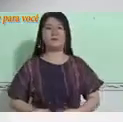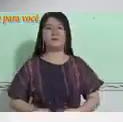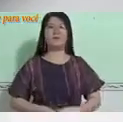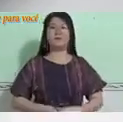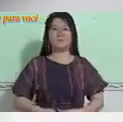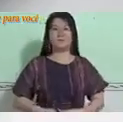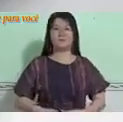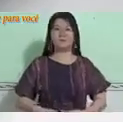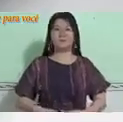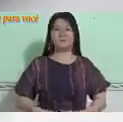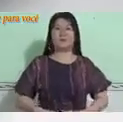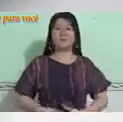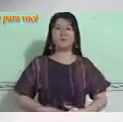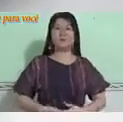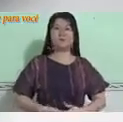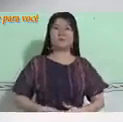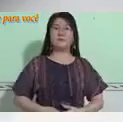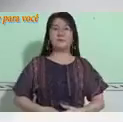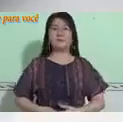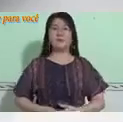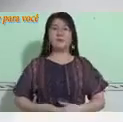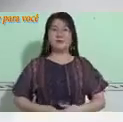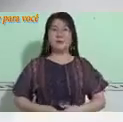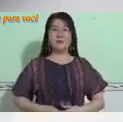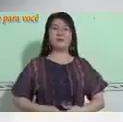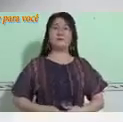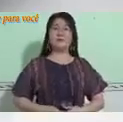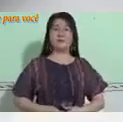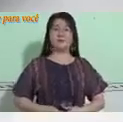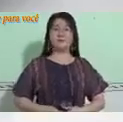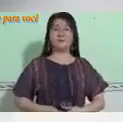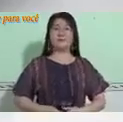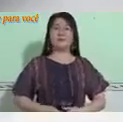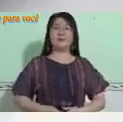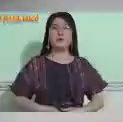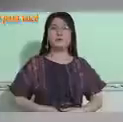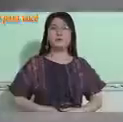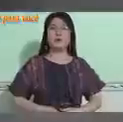o peeling com ácidos, por exemplo.